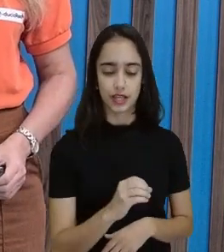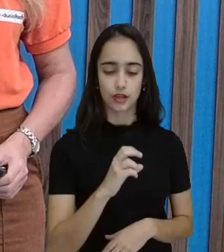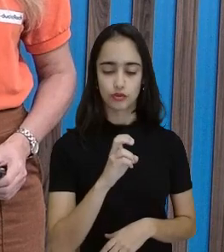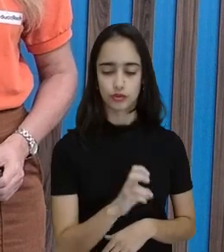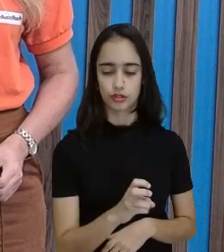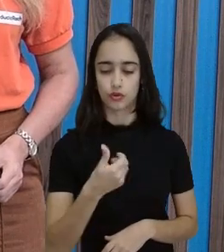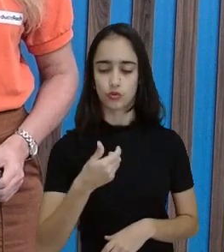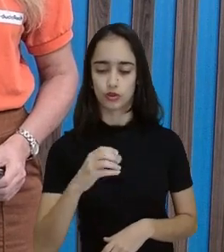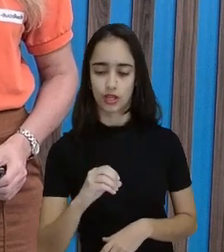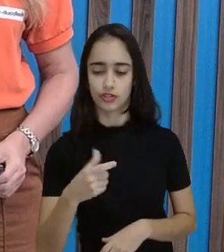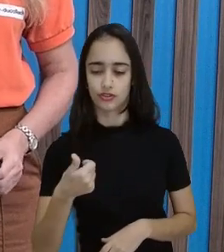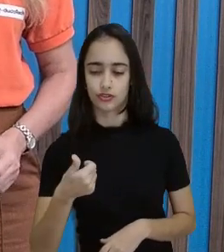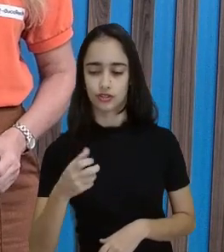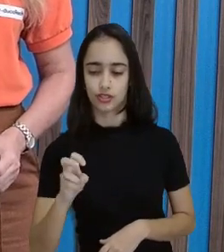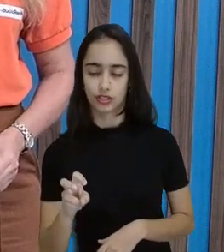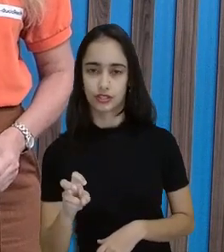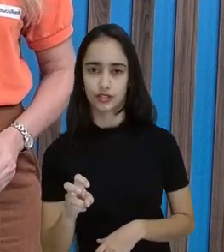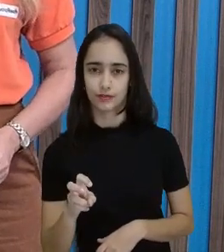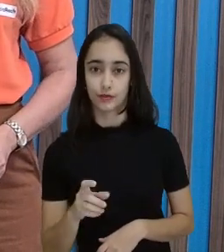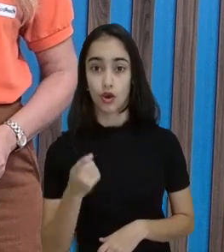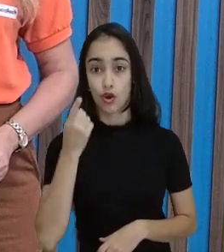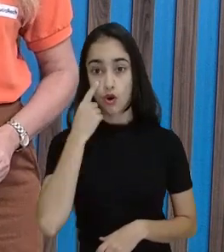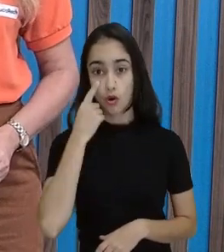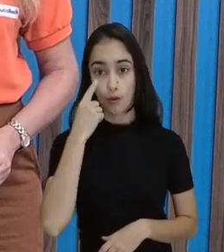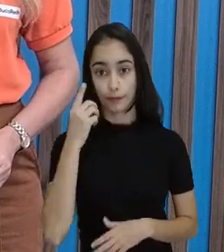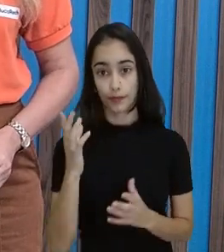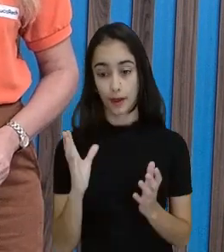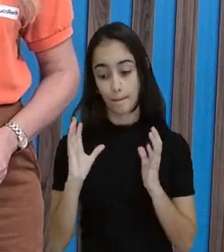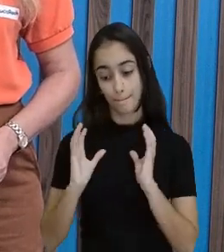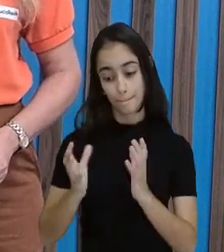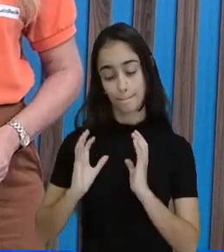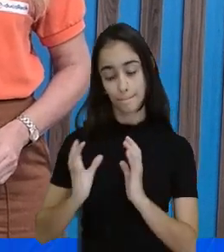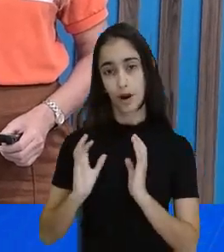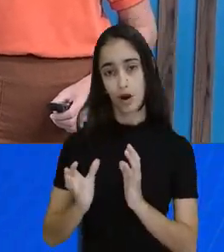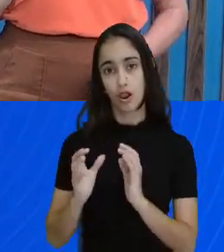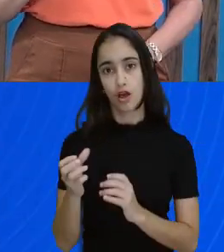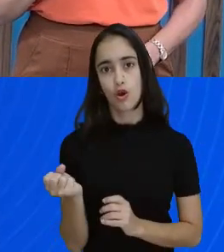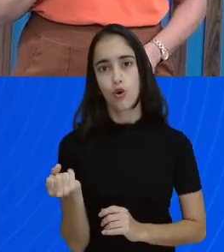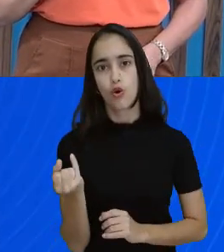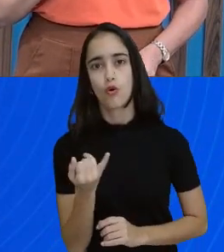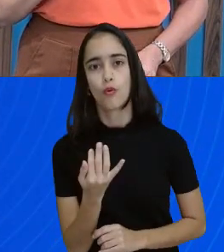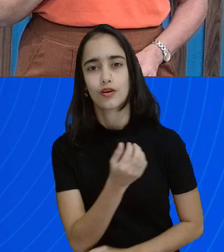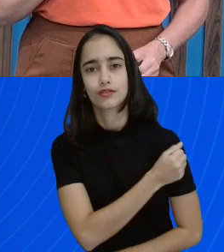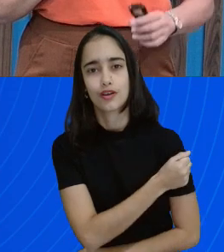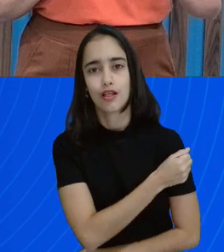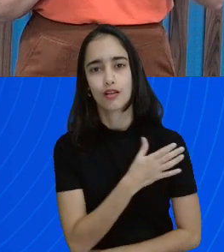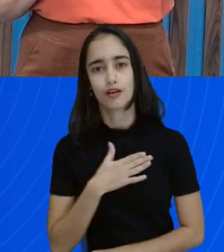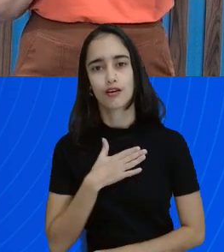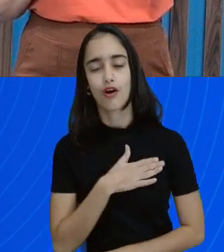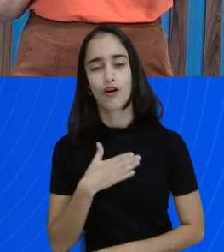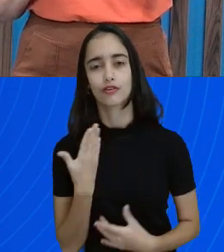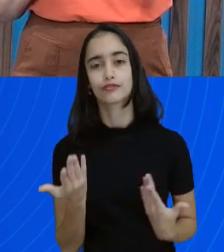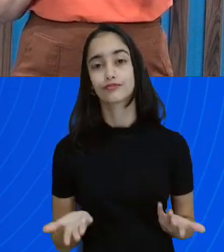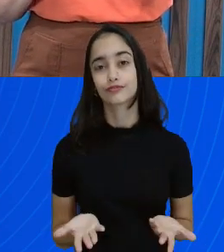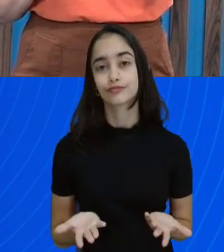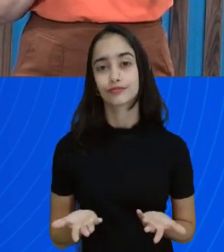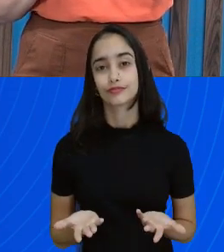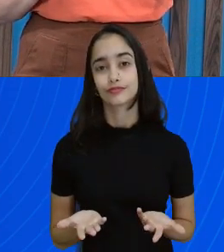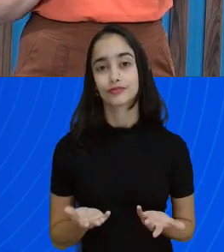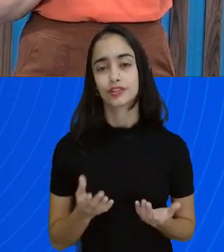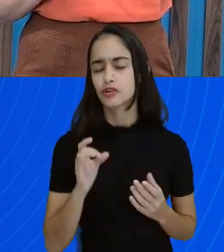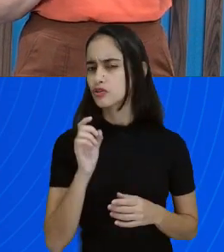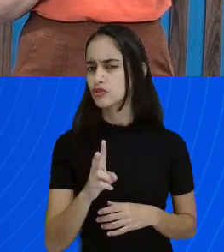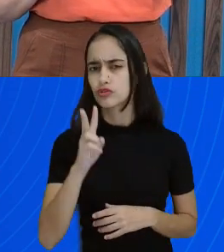10, 15, não é? Bola. Quantos estudantes gostam de jogar bola? Você pode observar ali,